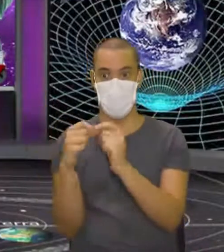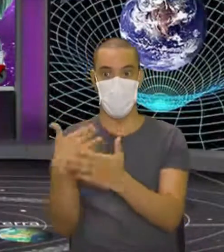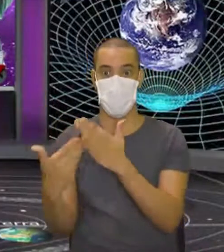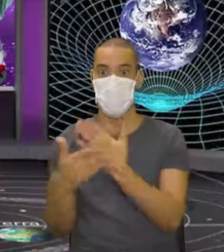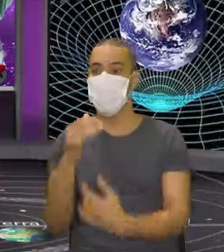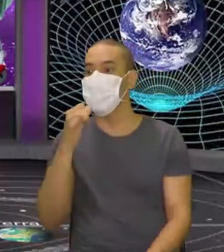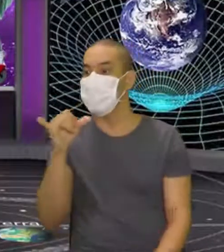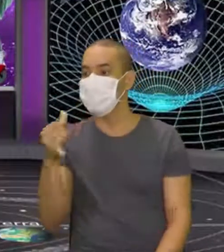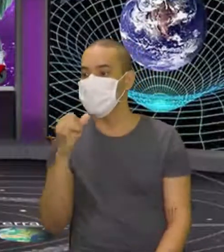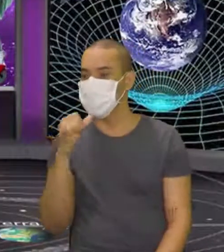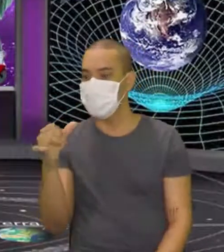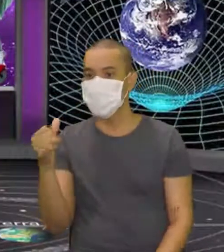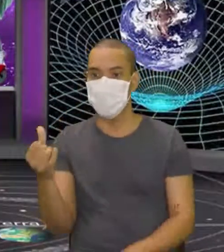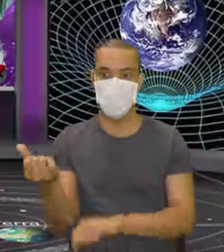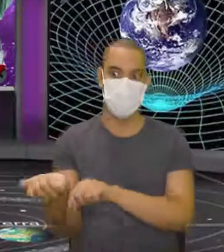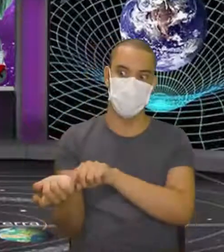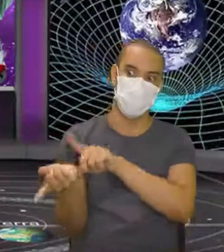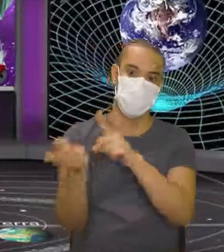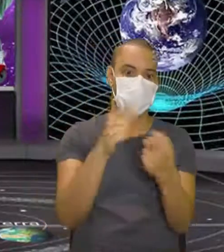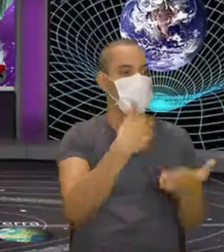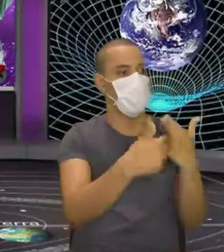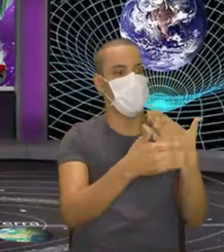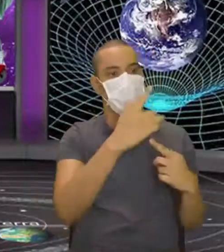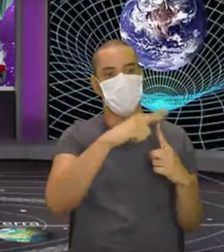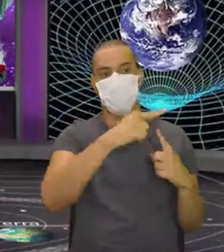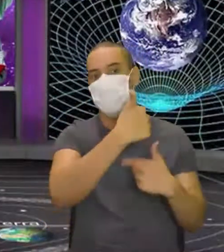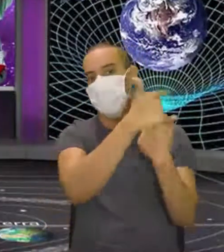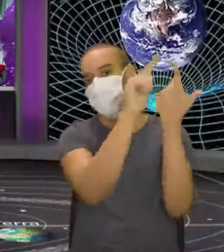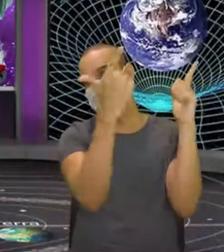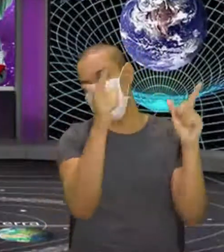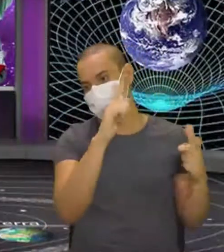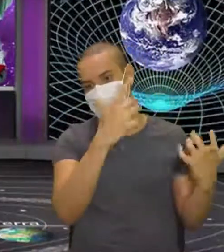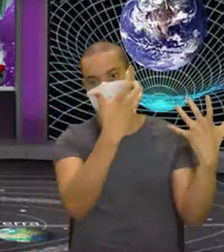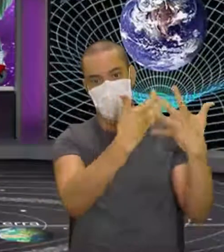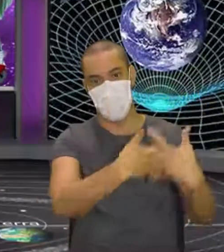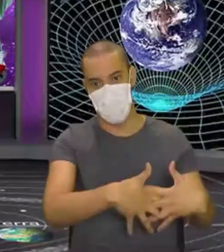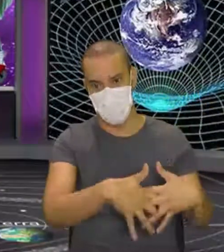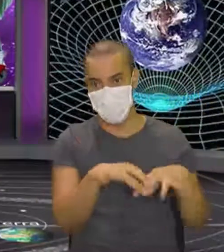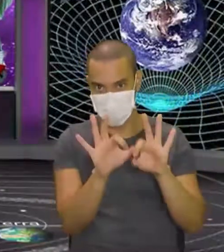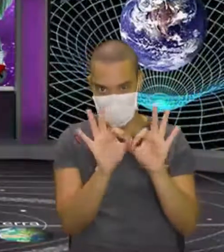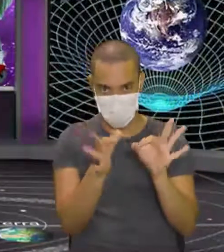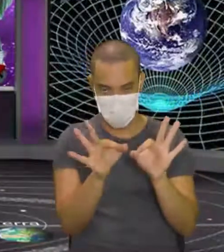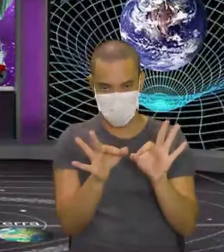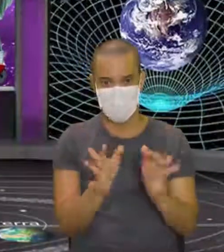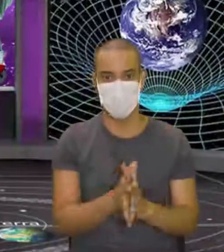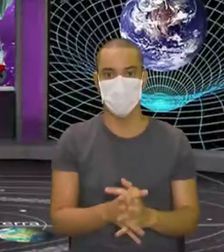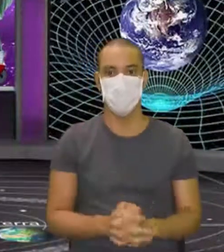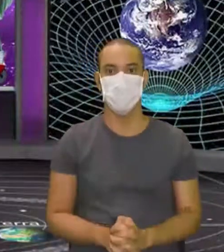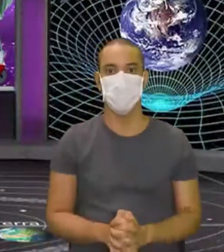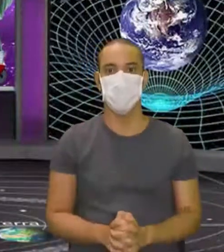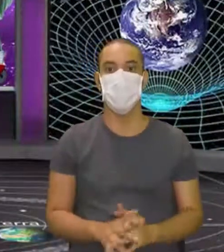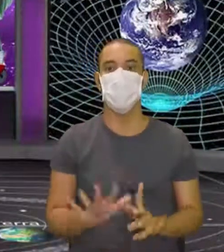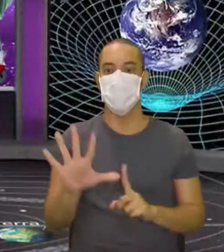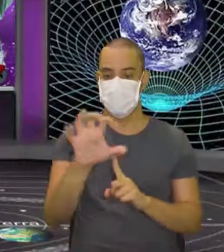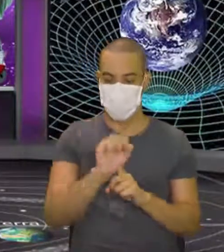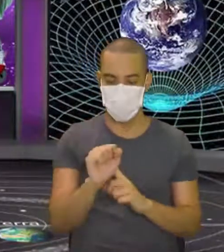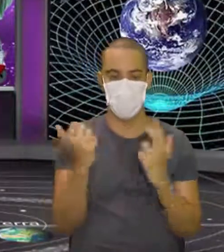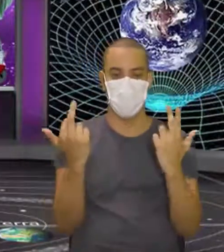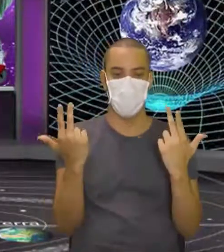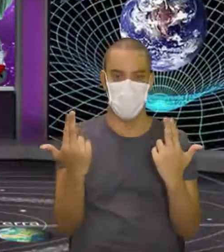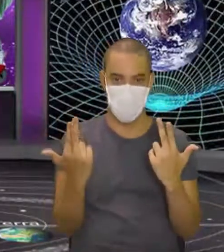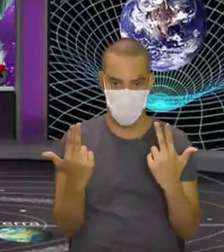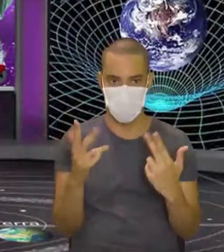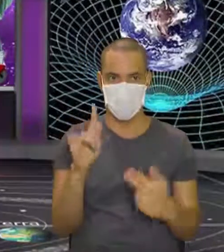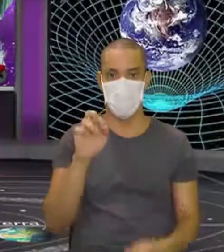energia elétrica e transforma em outro tipo de energia para o seu funcionamento, certo? E o receptor, da mesma maneira do